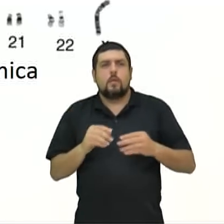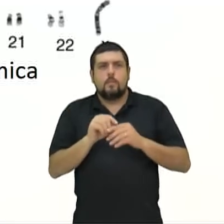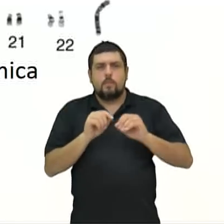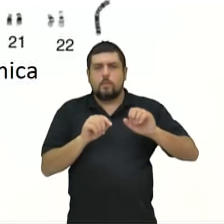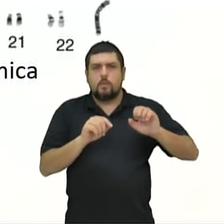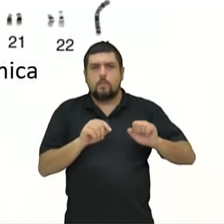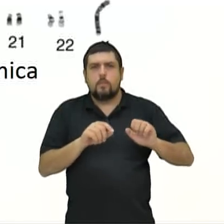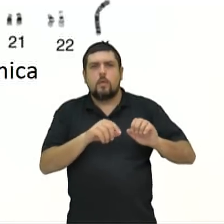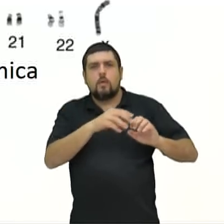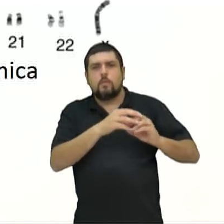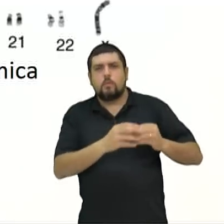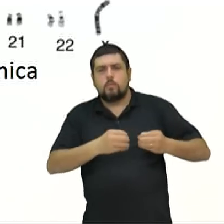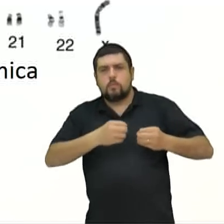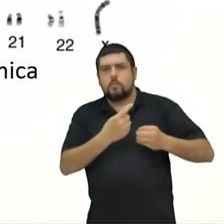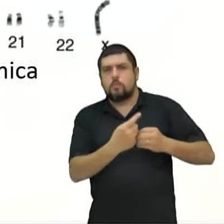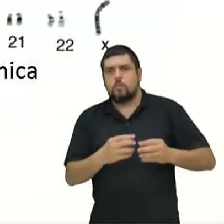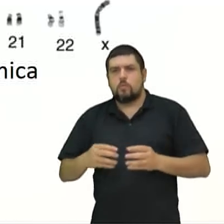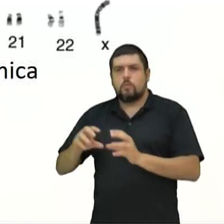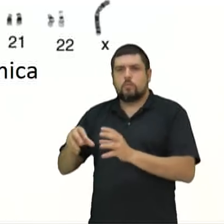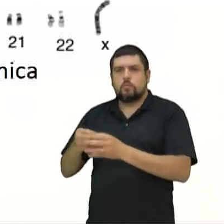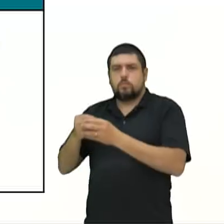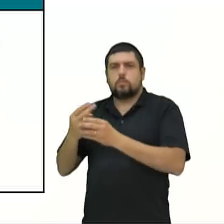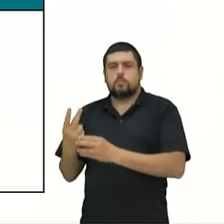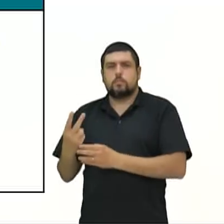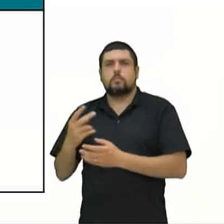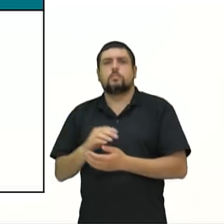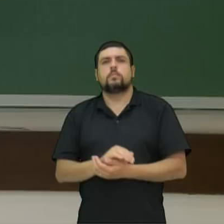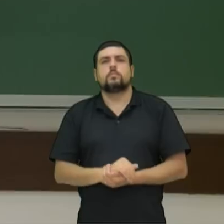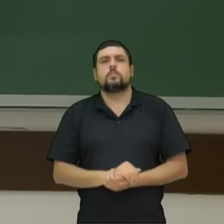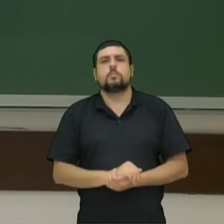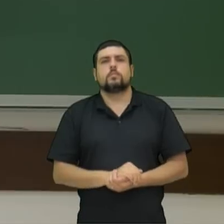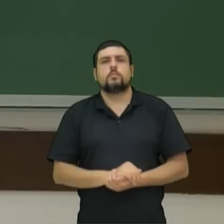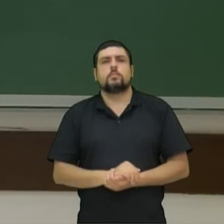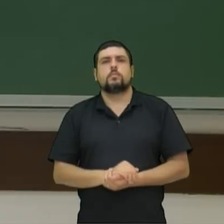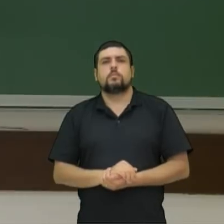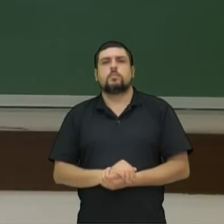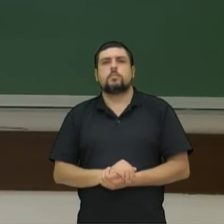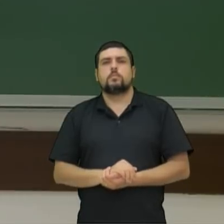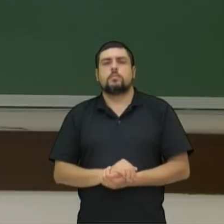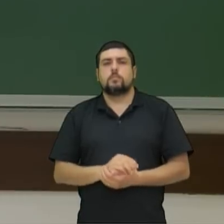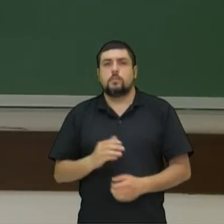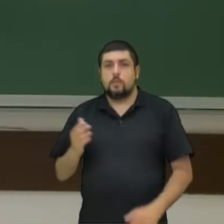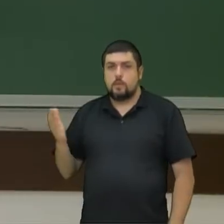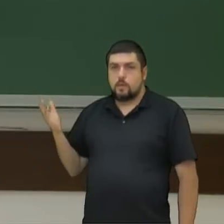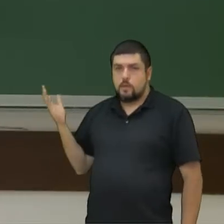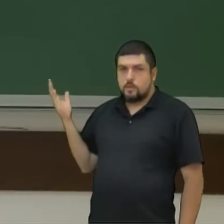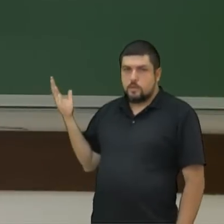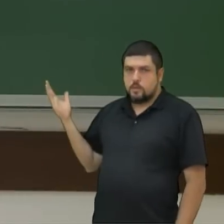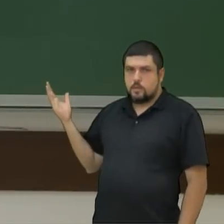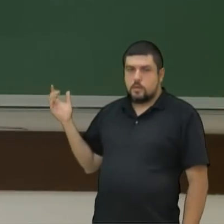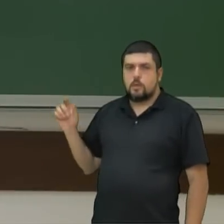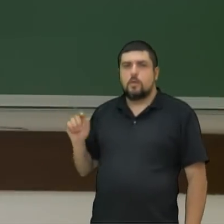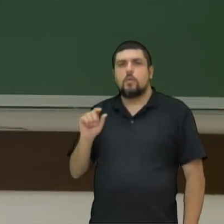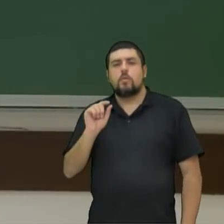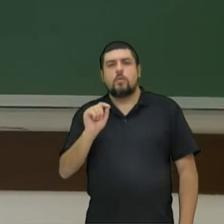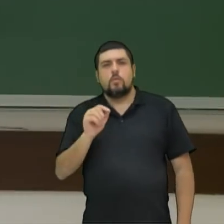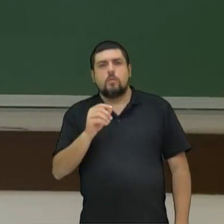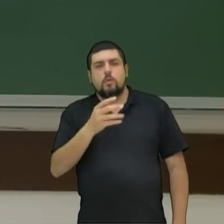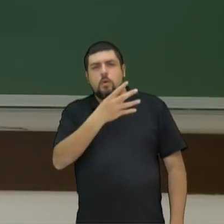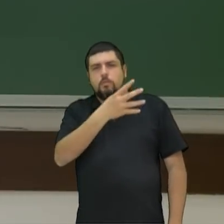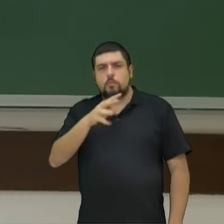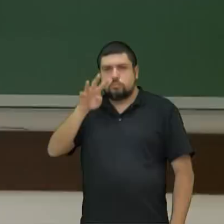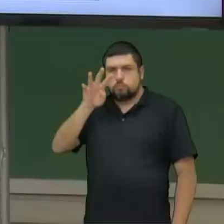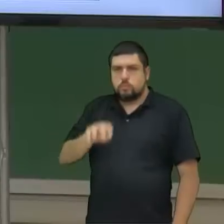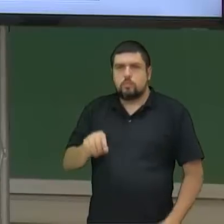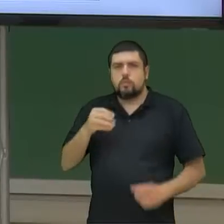na meiose 1 quanto na meiose 2. O resto está correto, tá? Gente, aqui vou deixar para vocês uma tabelinha, tá? Com um resumão das